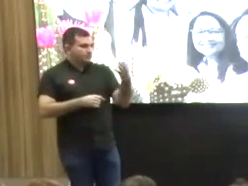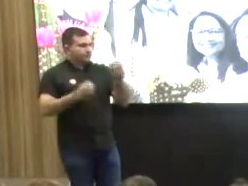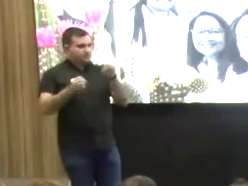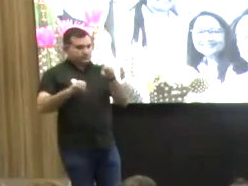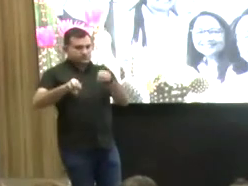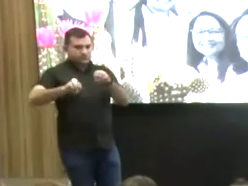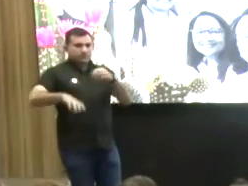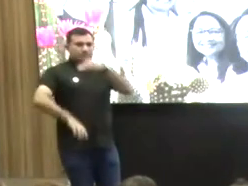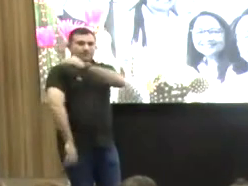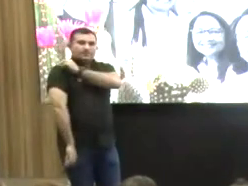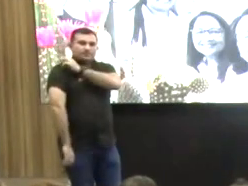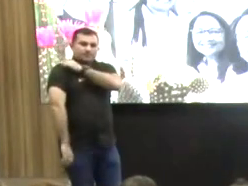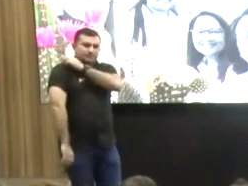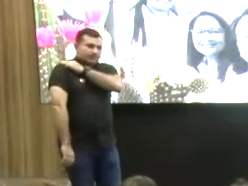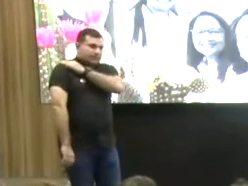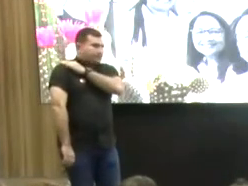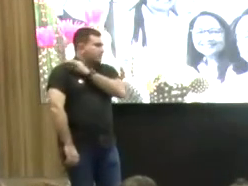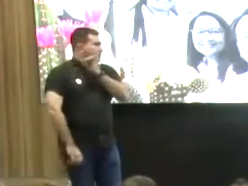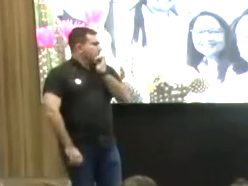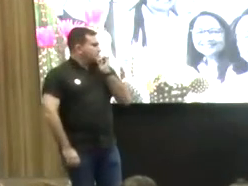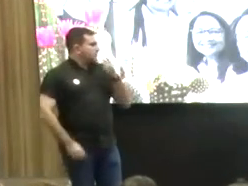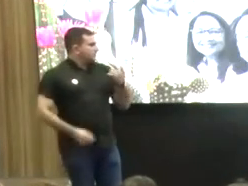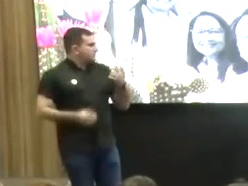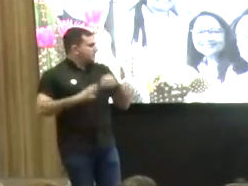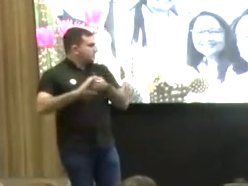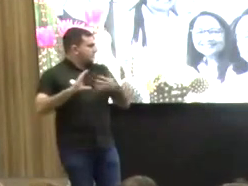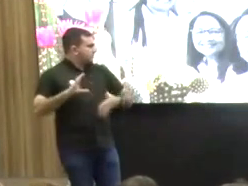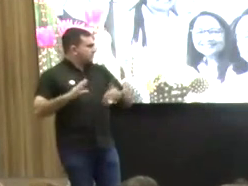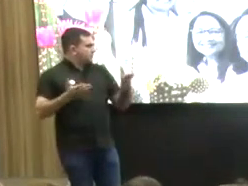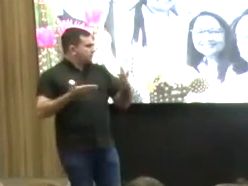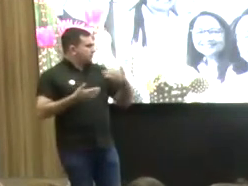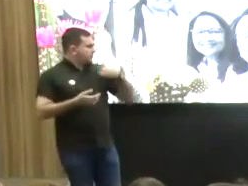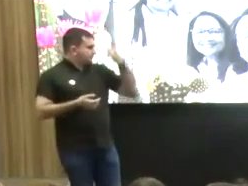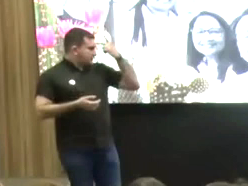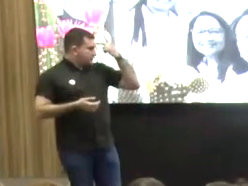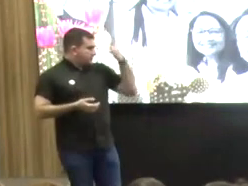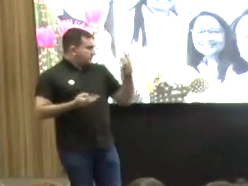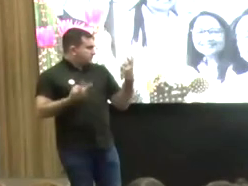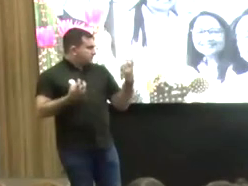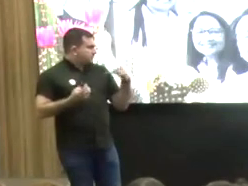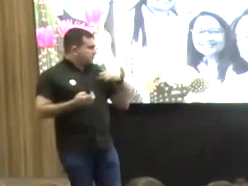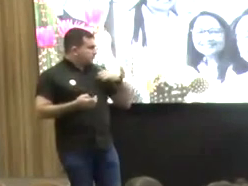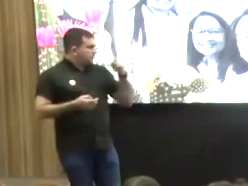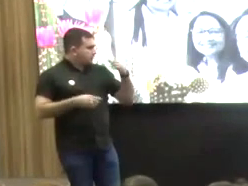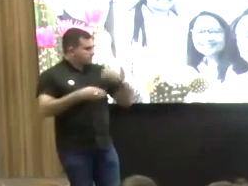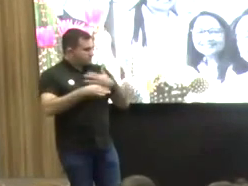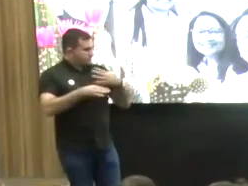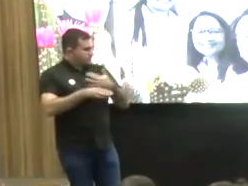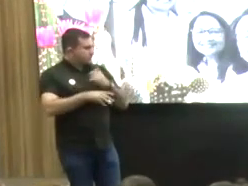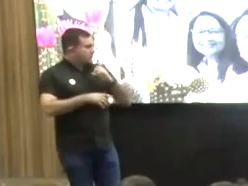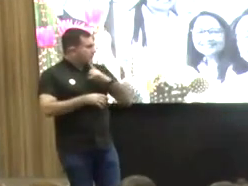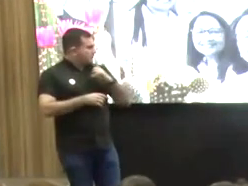essa característica, não à toa. Eu, pelo menos, saí de São Paulo hoje cedo, a cidade tomada por uma manifestação